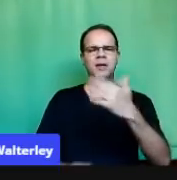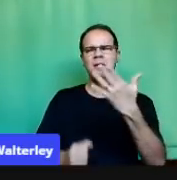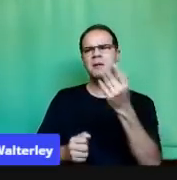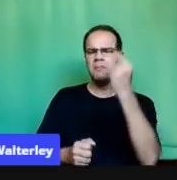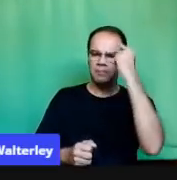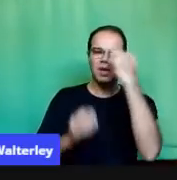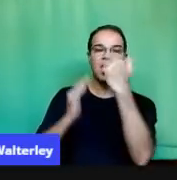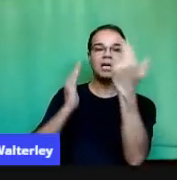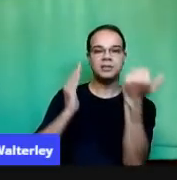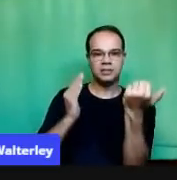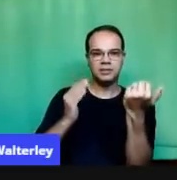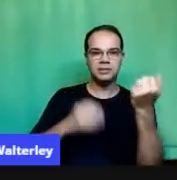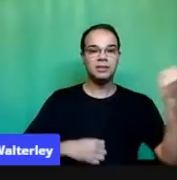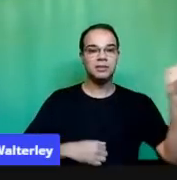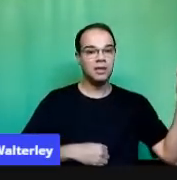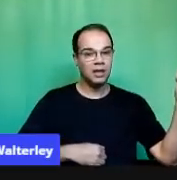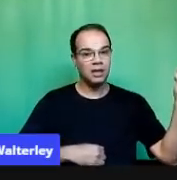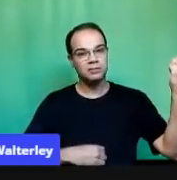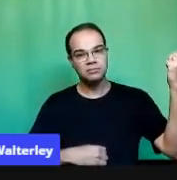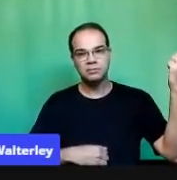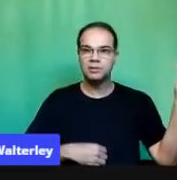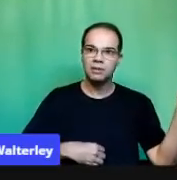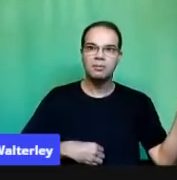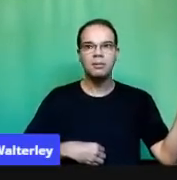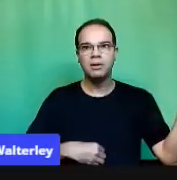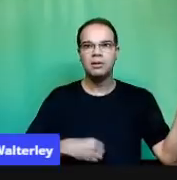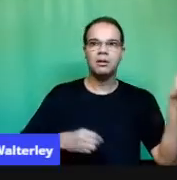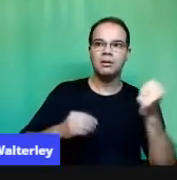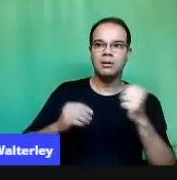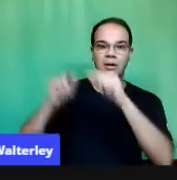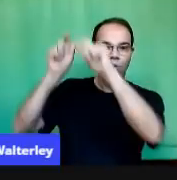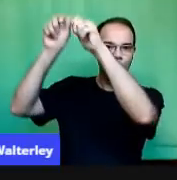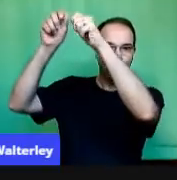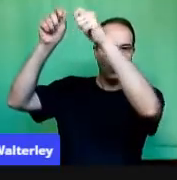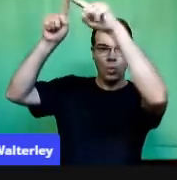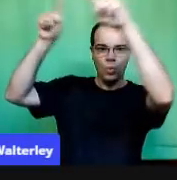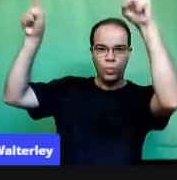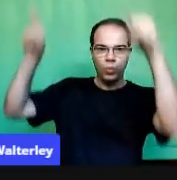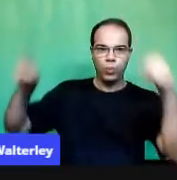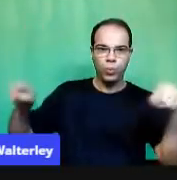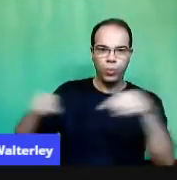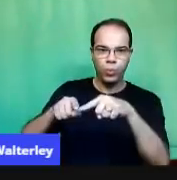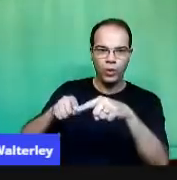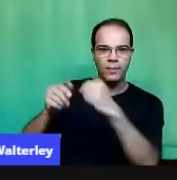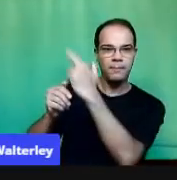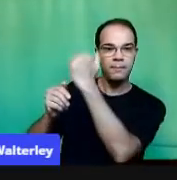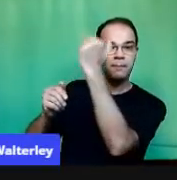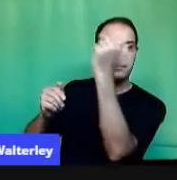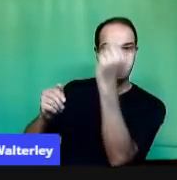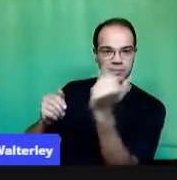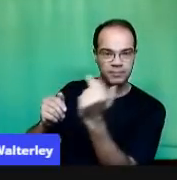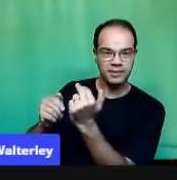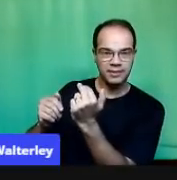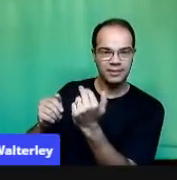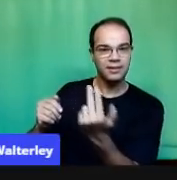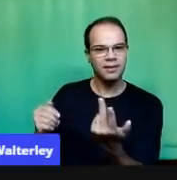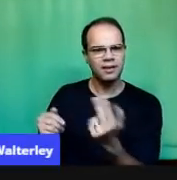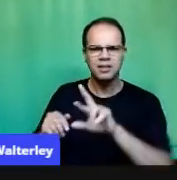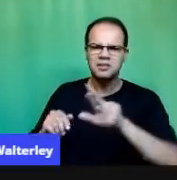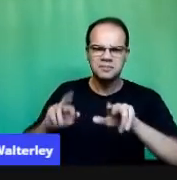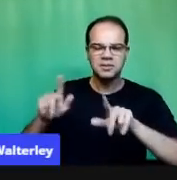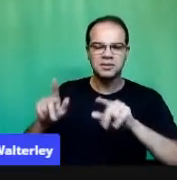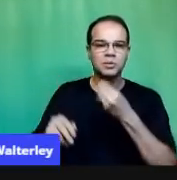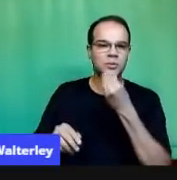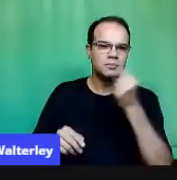teatro, dança, eram colocados como serviço de outras habilidades